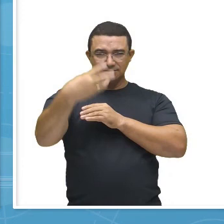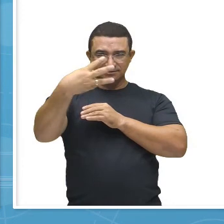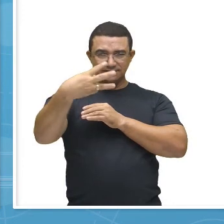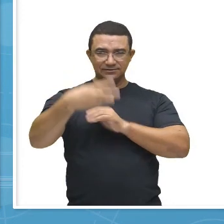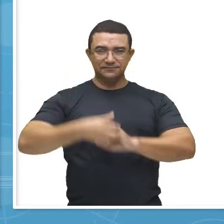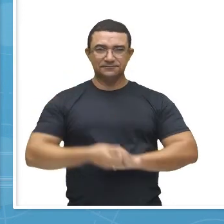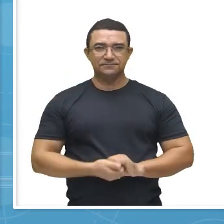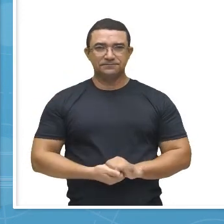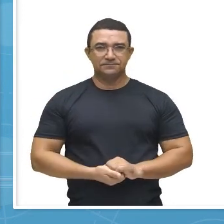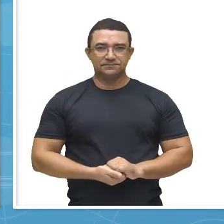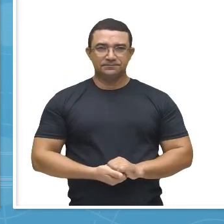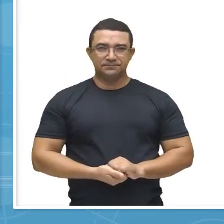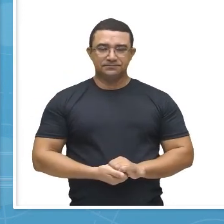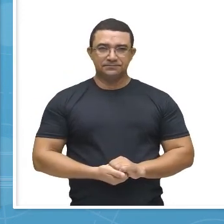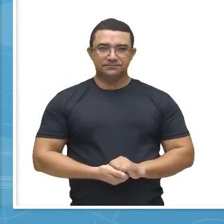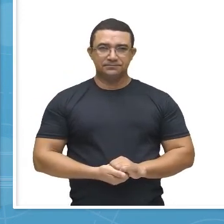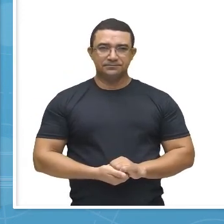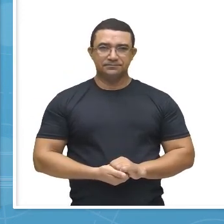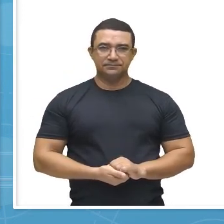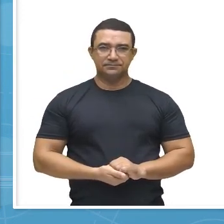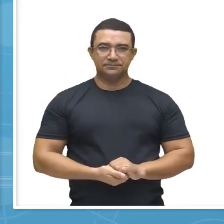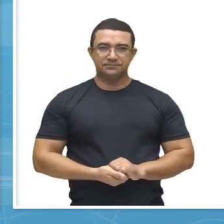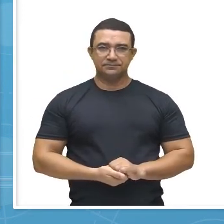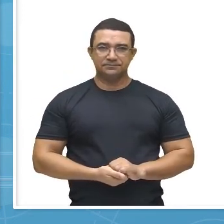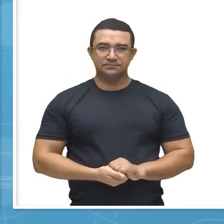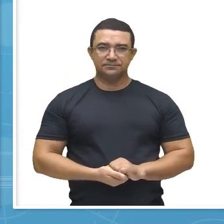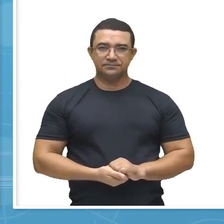lá? Terceira questão é,